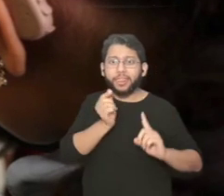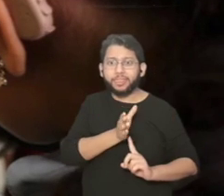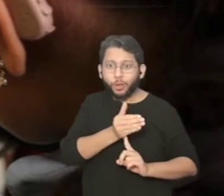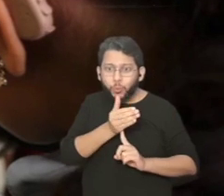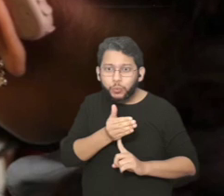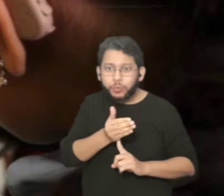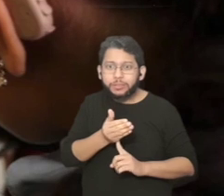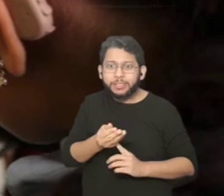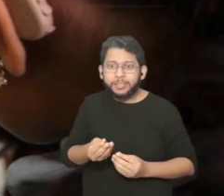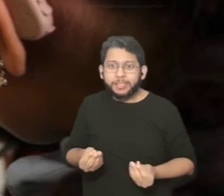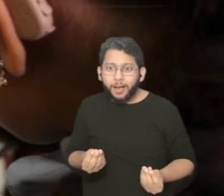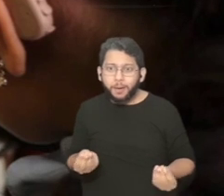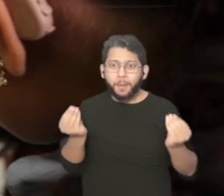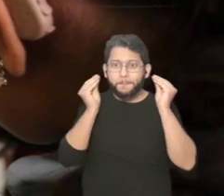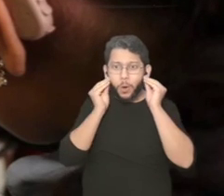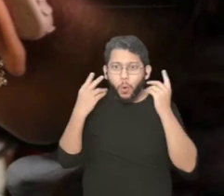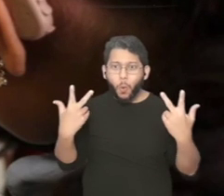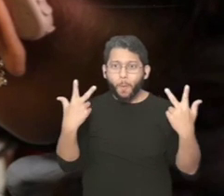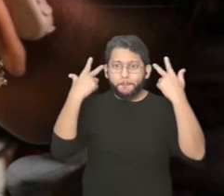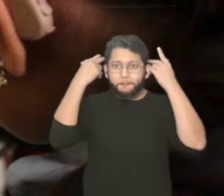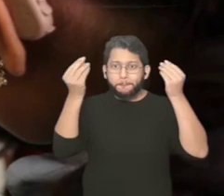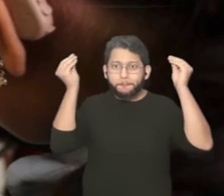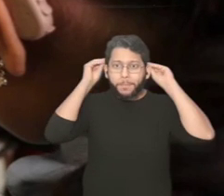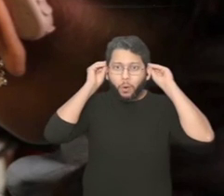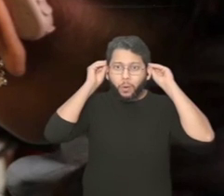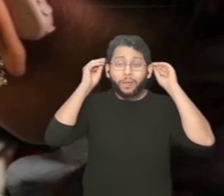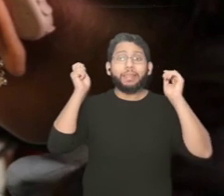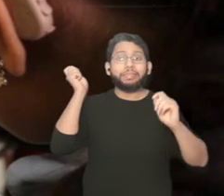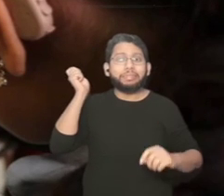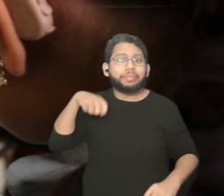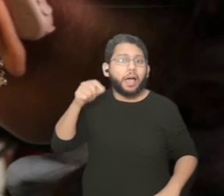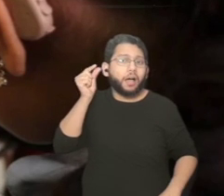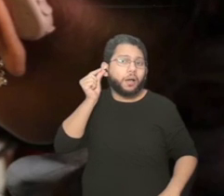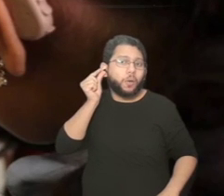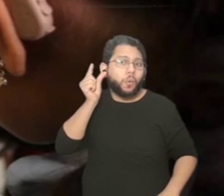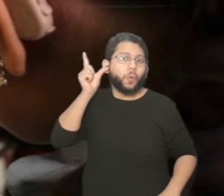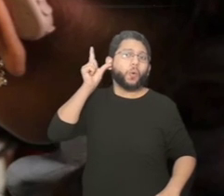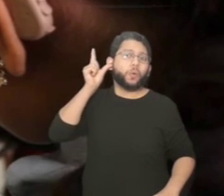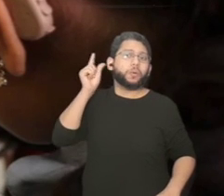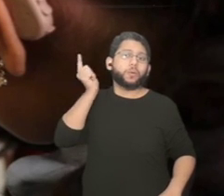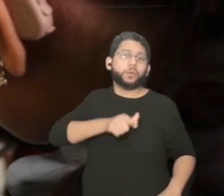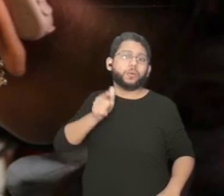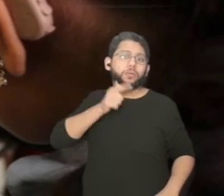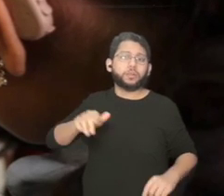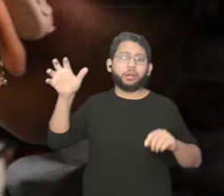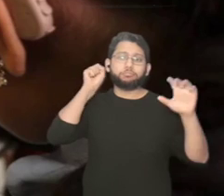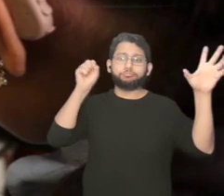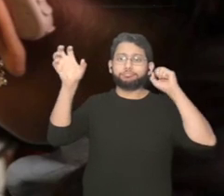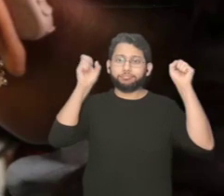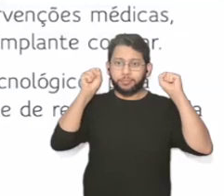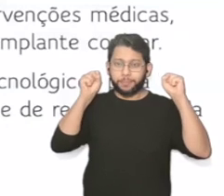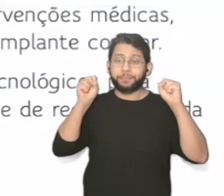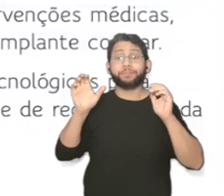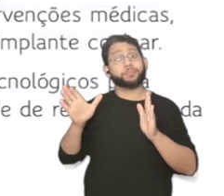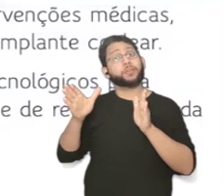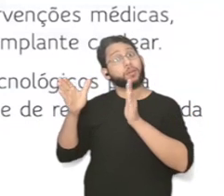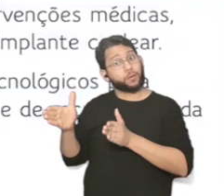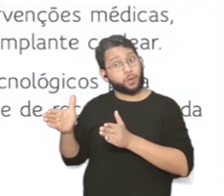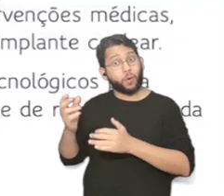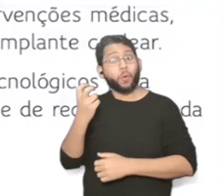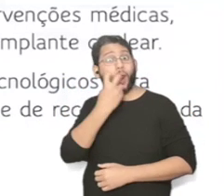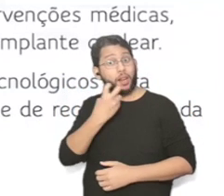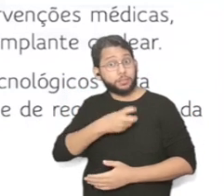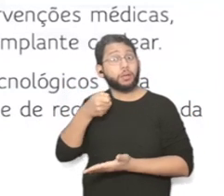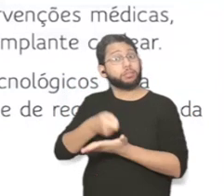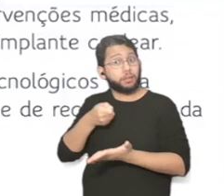da tecnologia e posso recuperá-lo. Essa é a principal defesa dos oralistas.